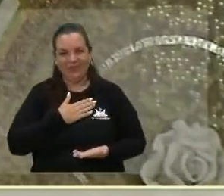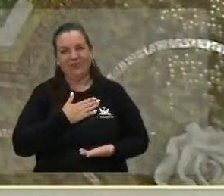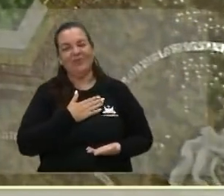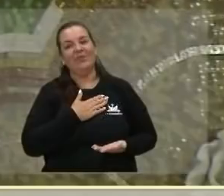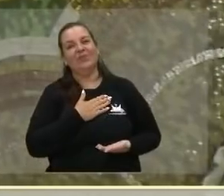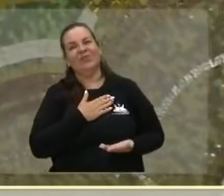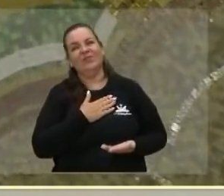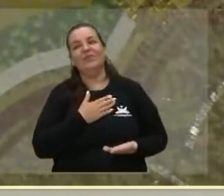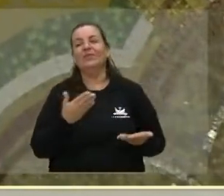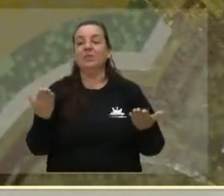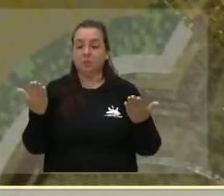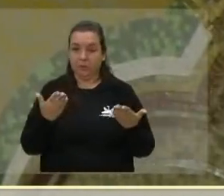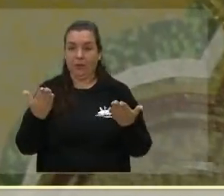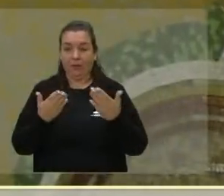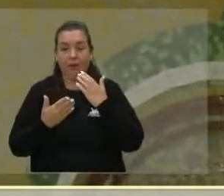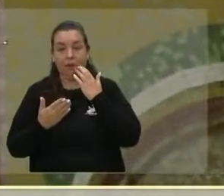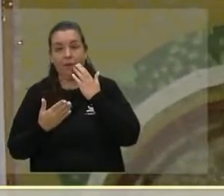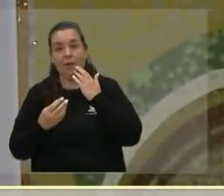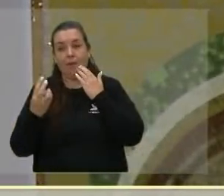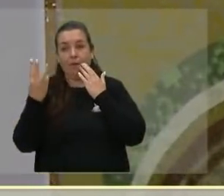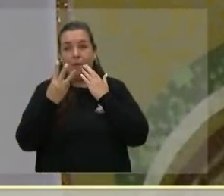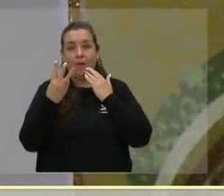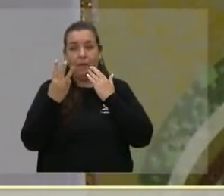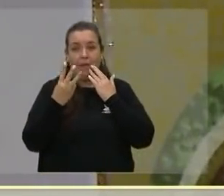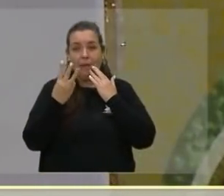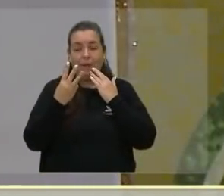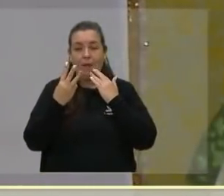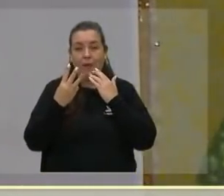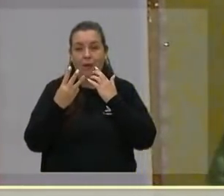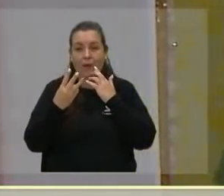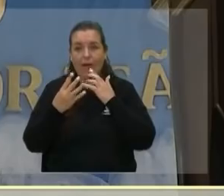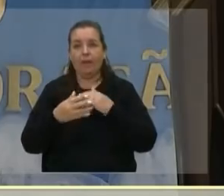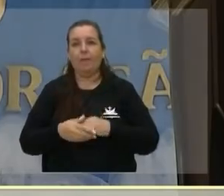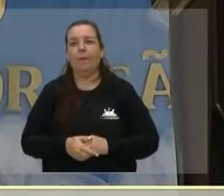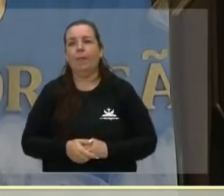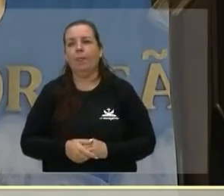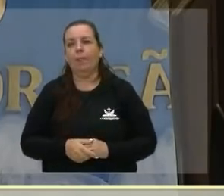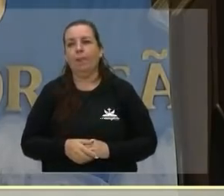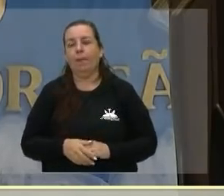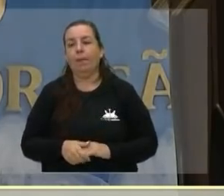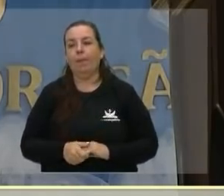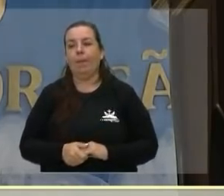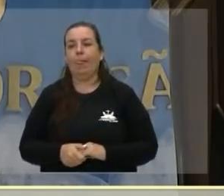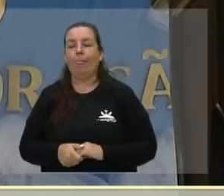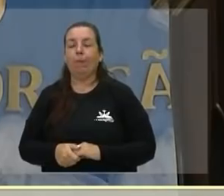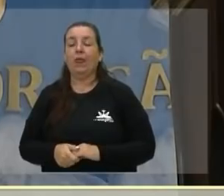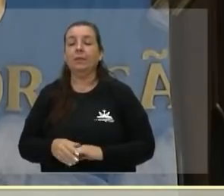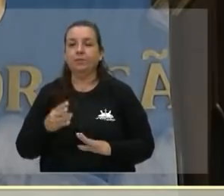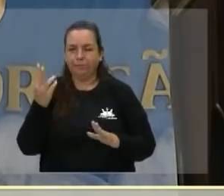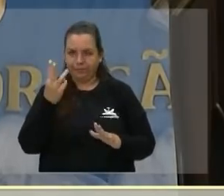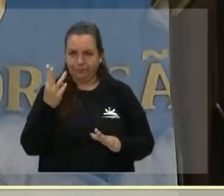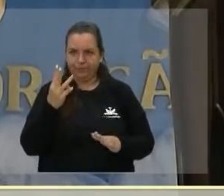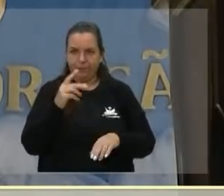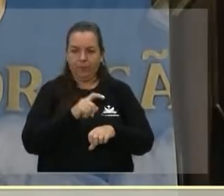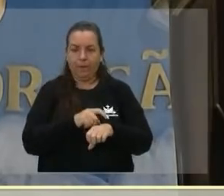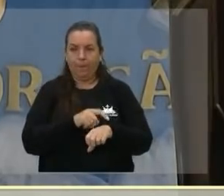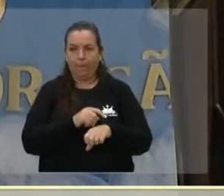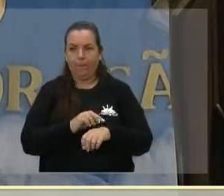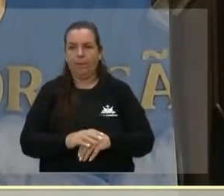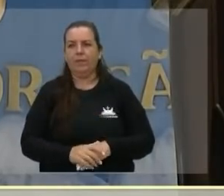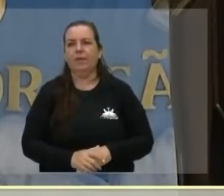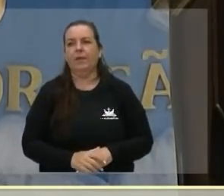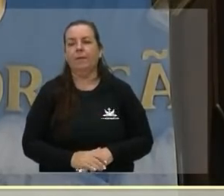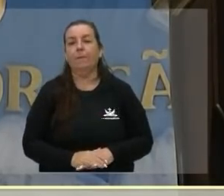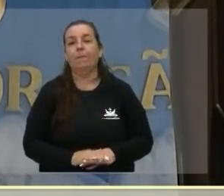de hoje ele veio a última parte da minha homilia sem pressa meu filho alguns